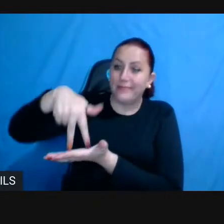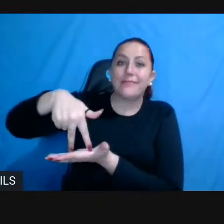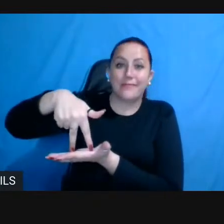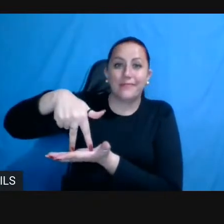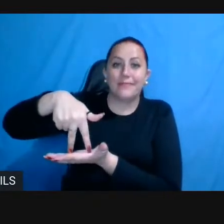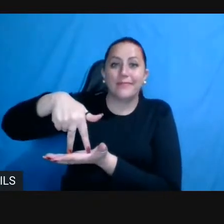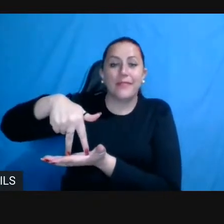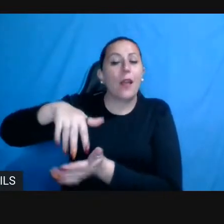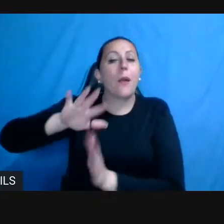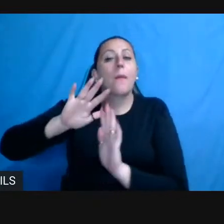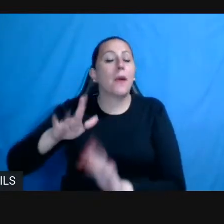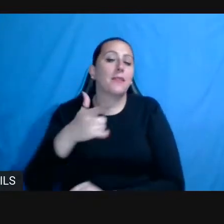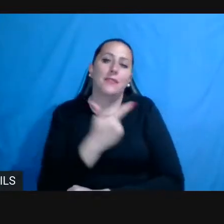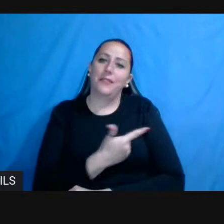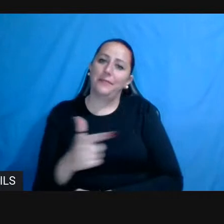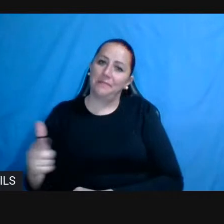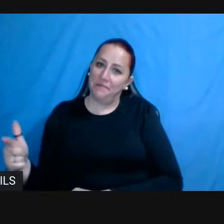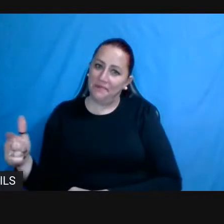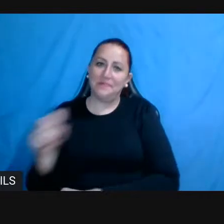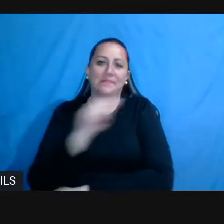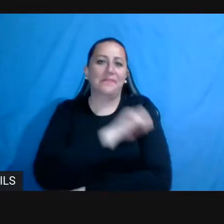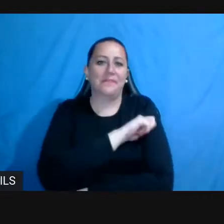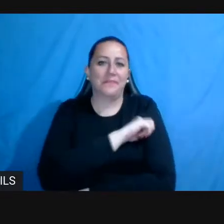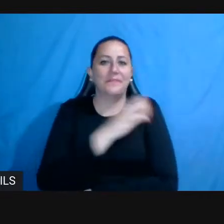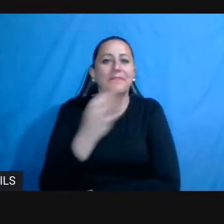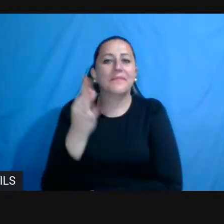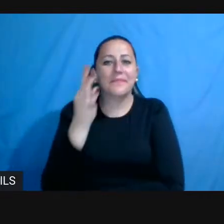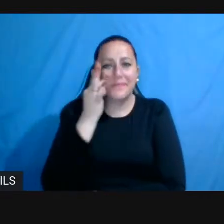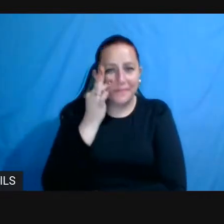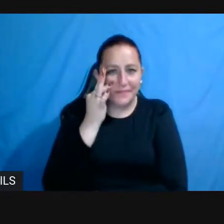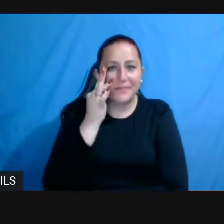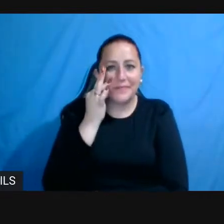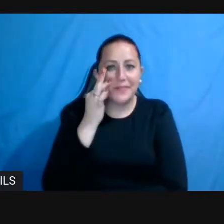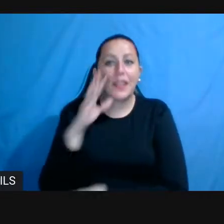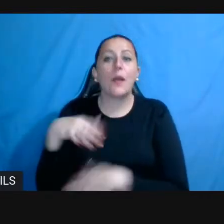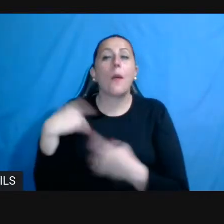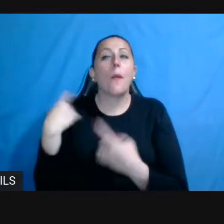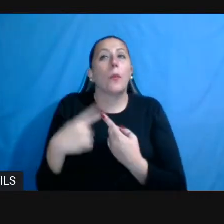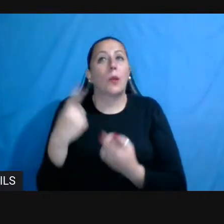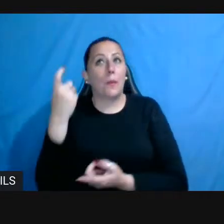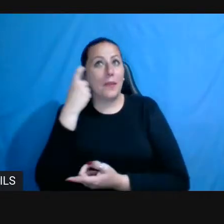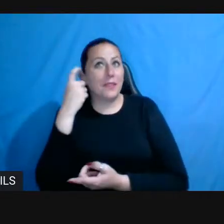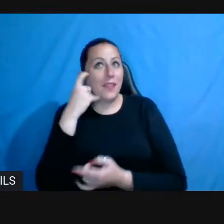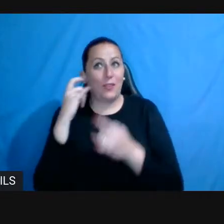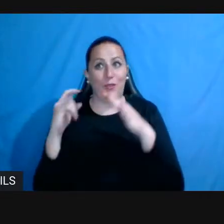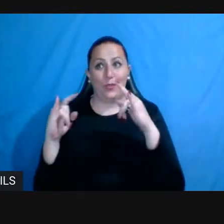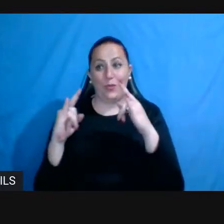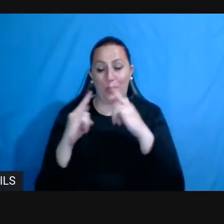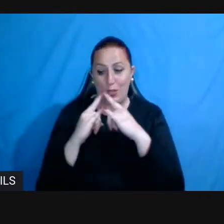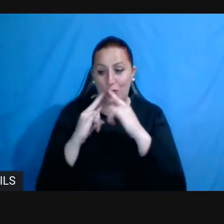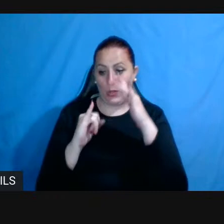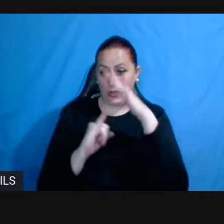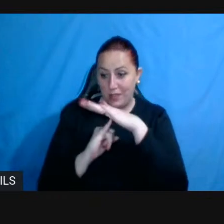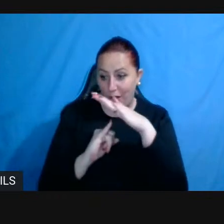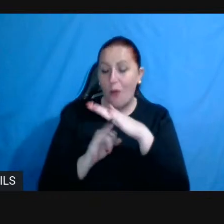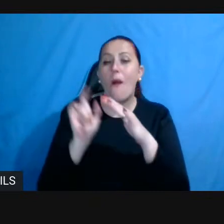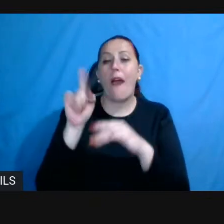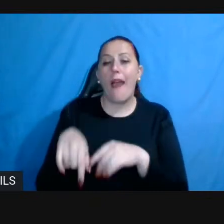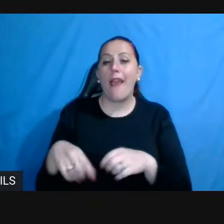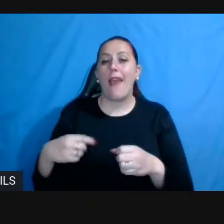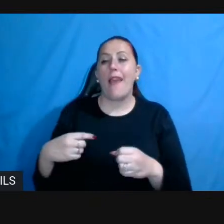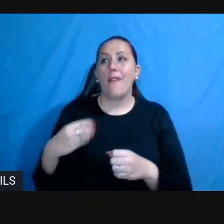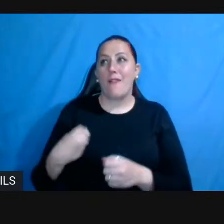instituições. Pensando no Instituto Federal, ele só existe pelos estudantes e para os estudantes. Então, e essa quadra que